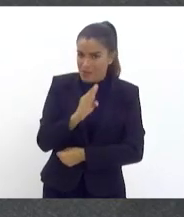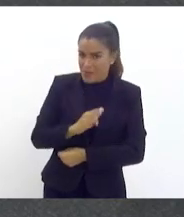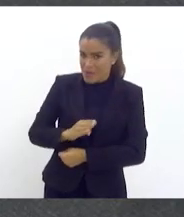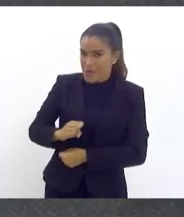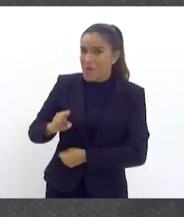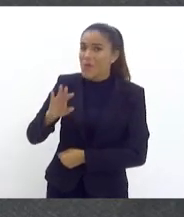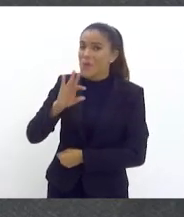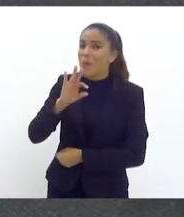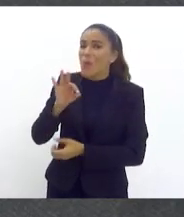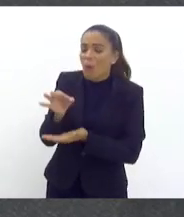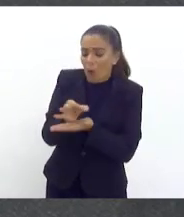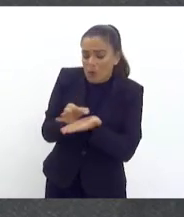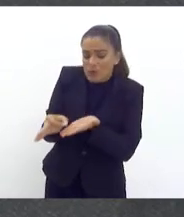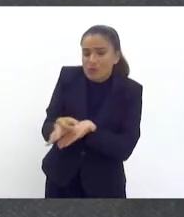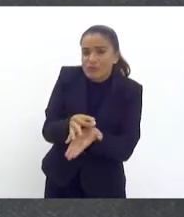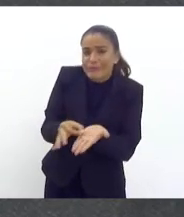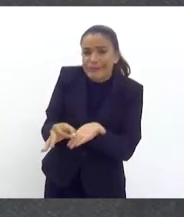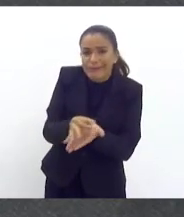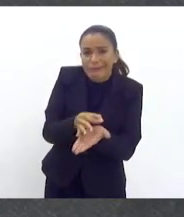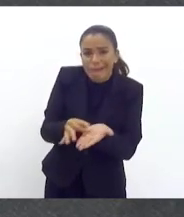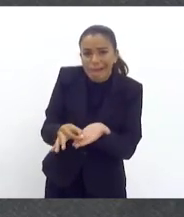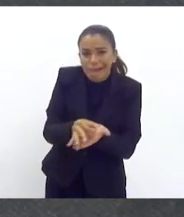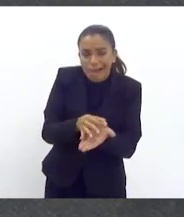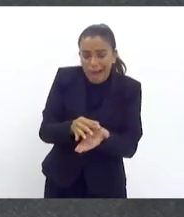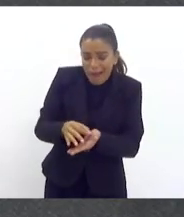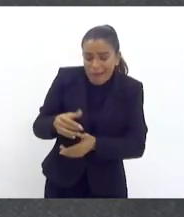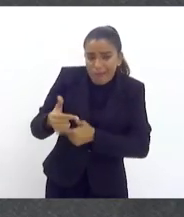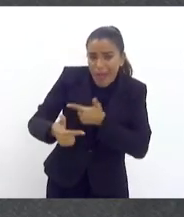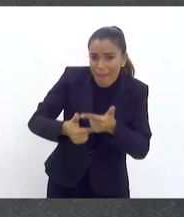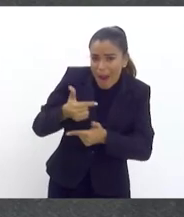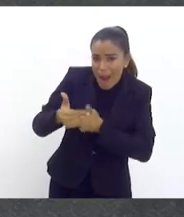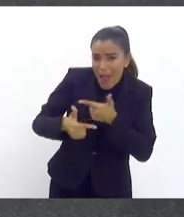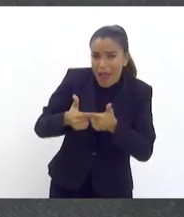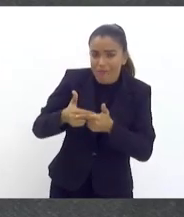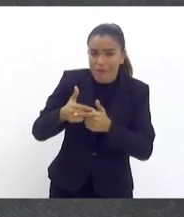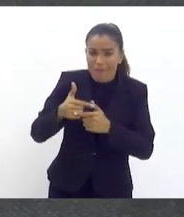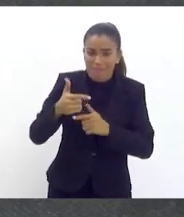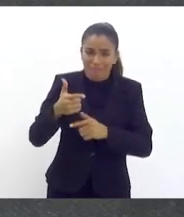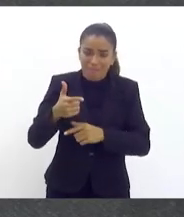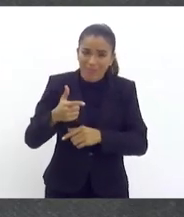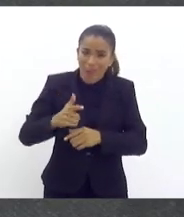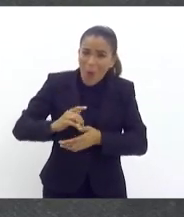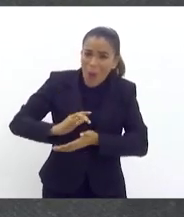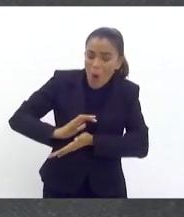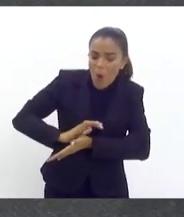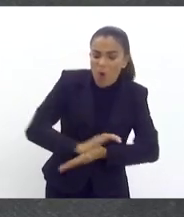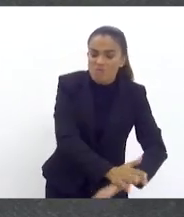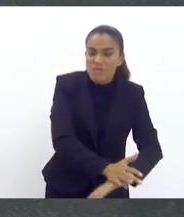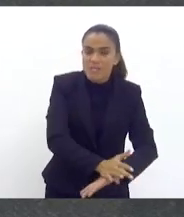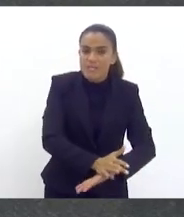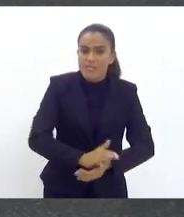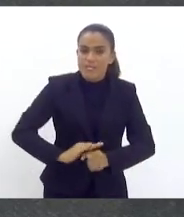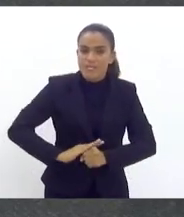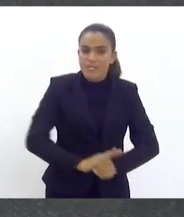recebia gorjetas, quem exercia funções humilhantes, eram as pessoas negras.